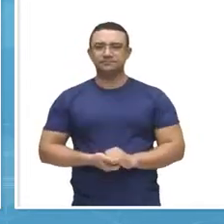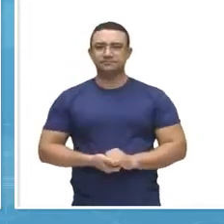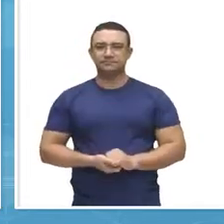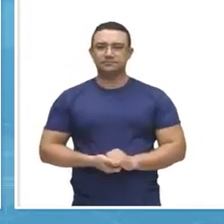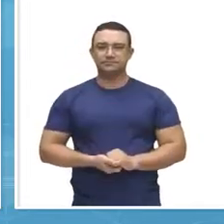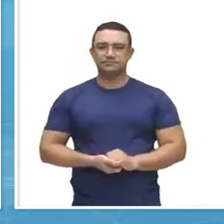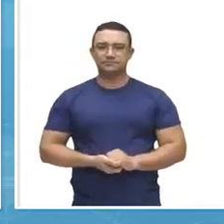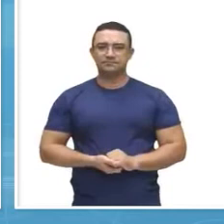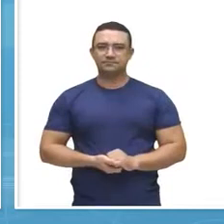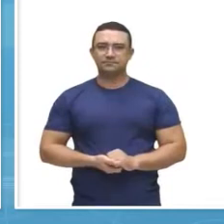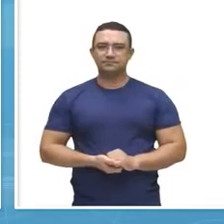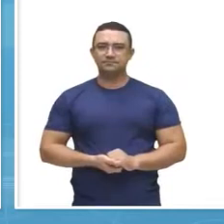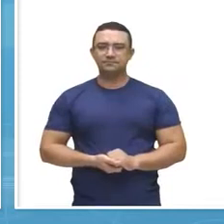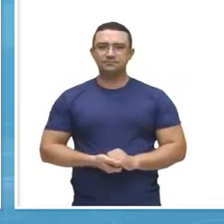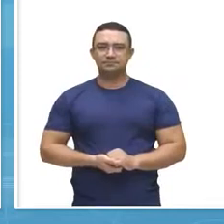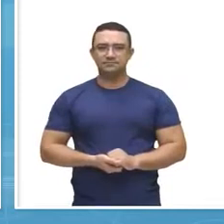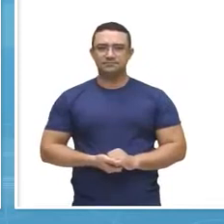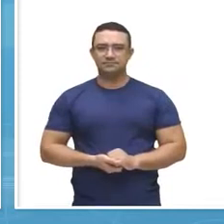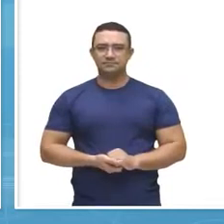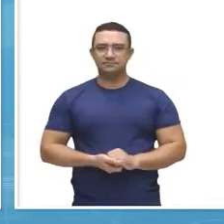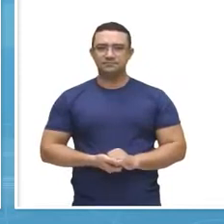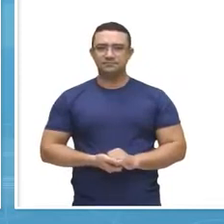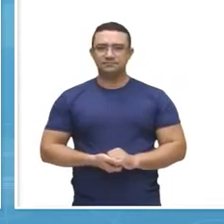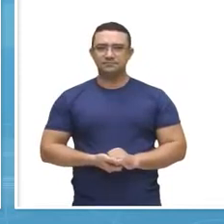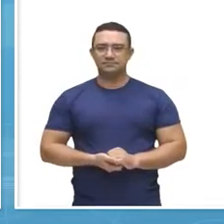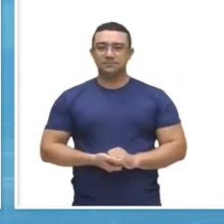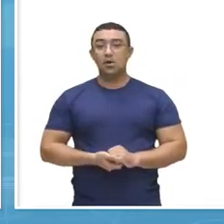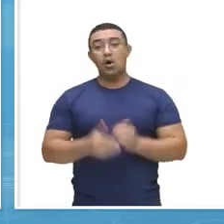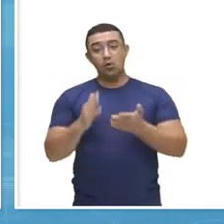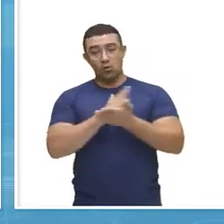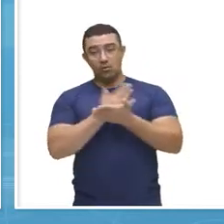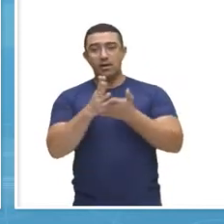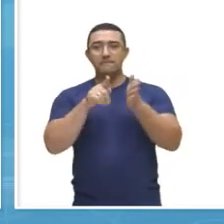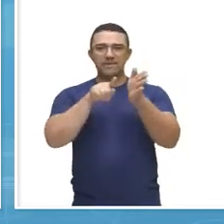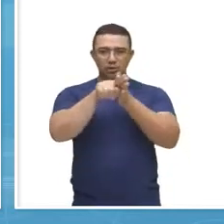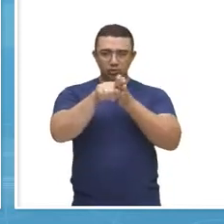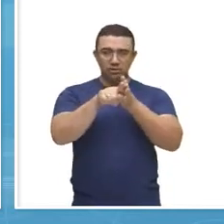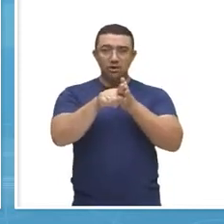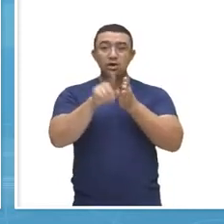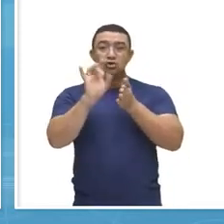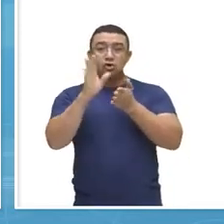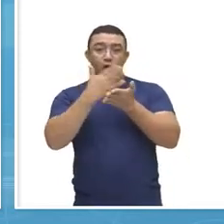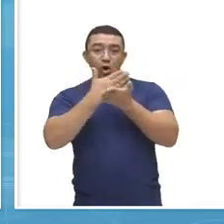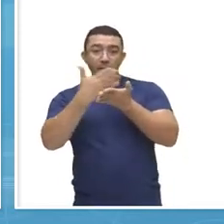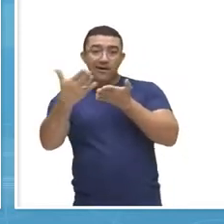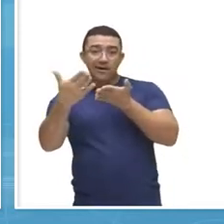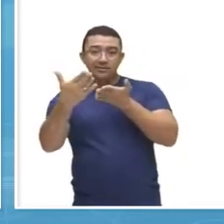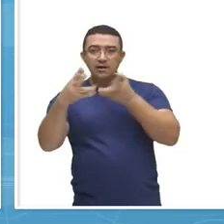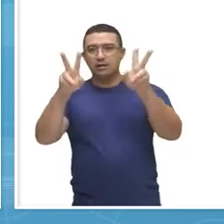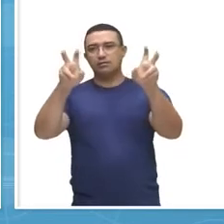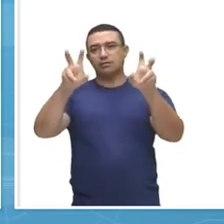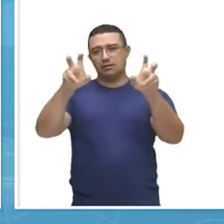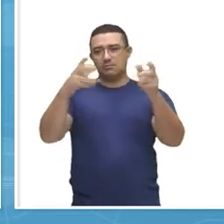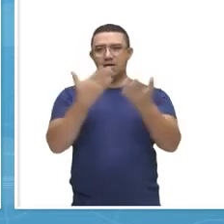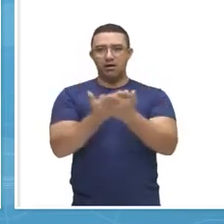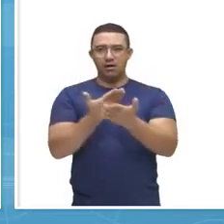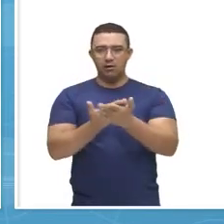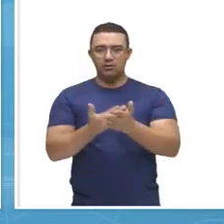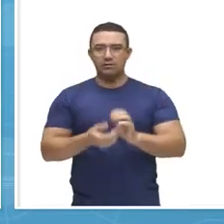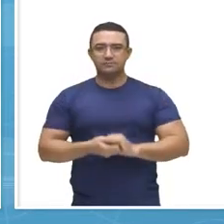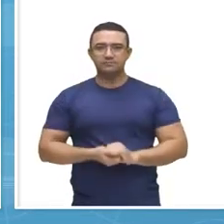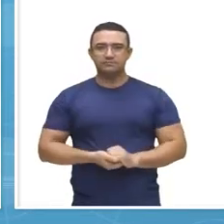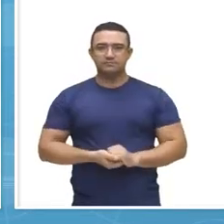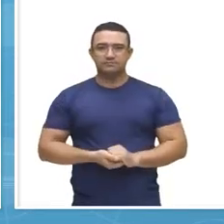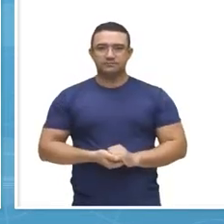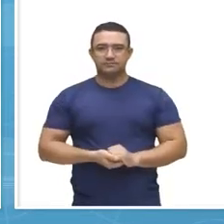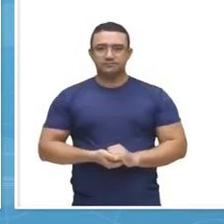Então, aí nós temos algumas perguntinhas que introduziram a nossa aula de hoje. Agora vamos para o Understanding the Story,